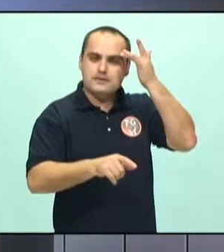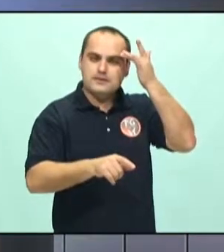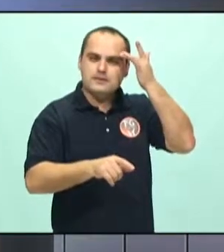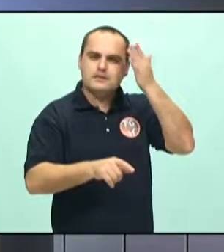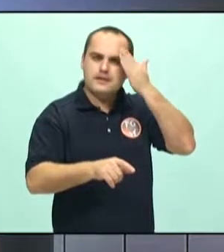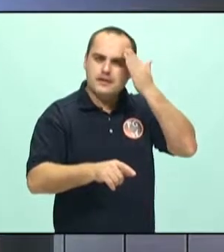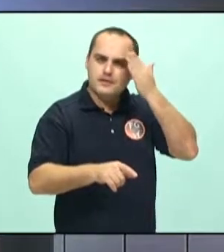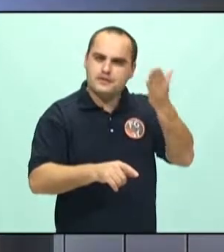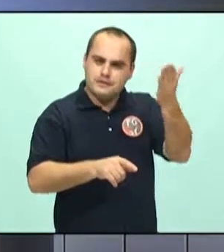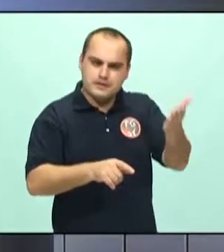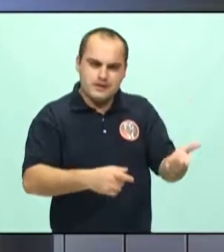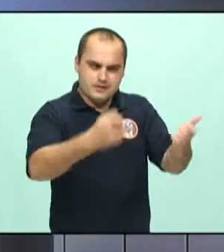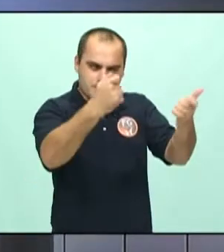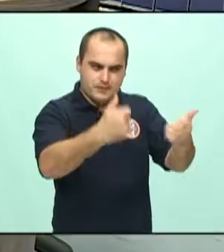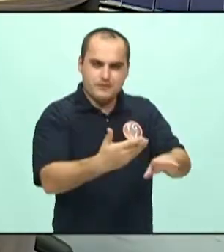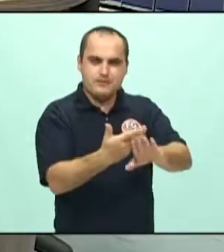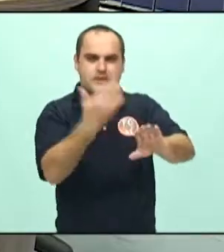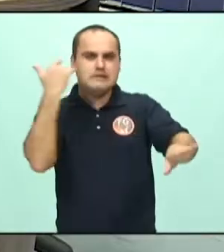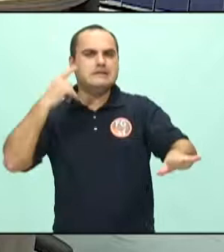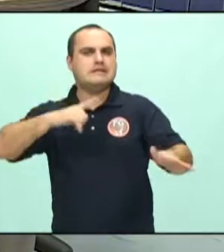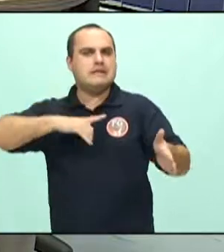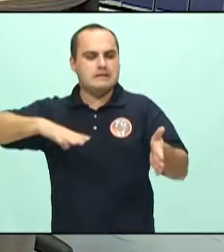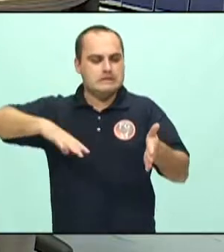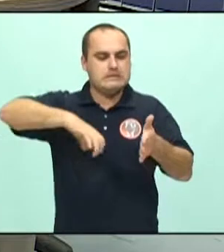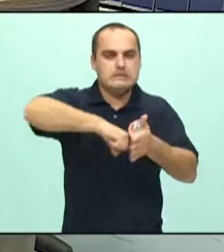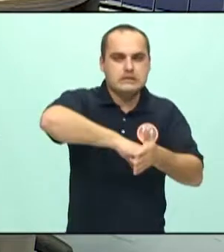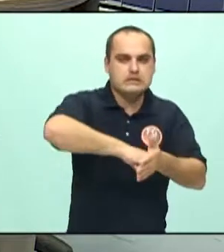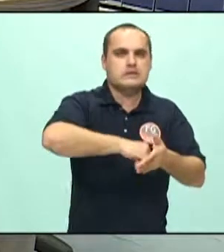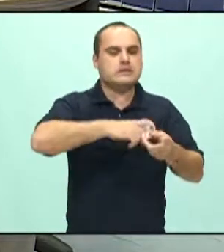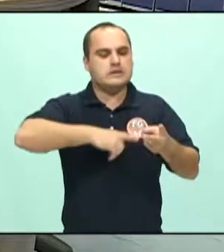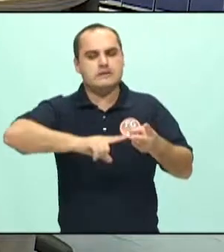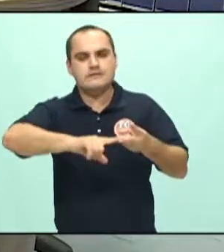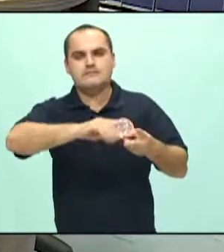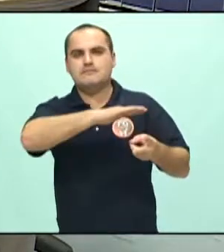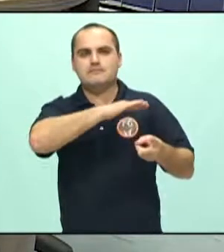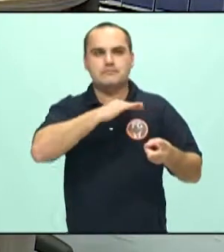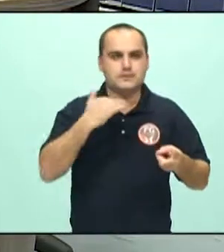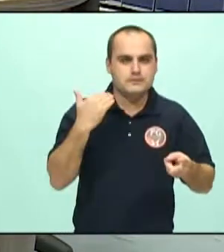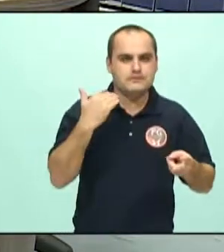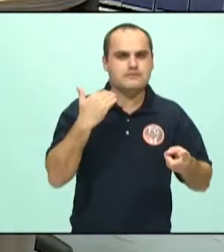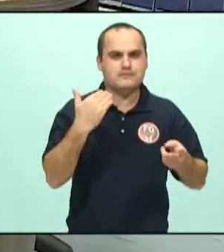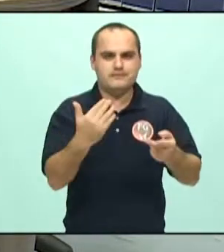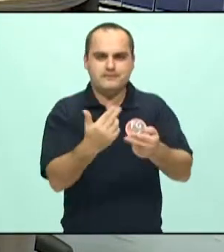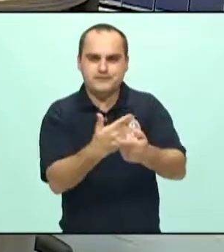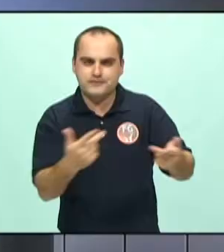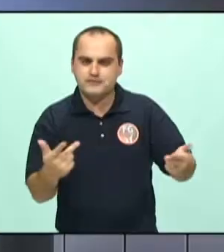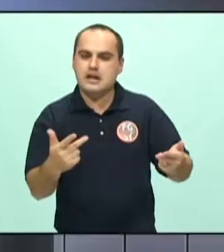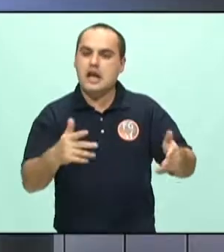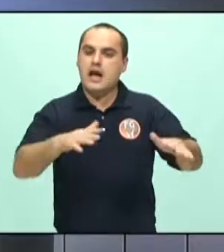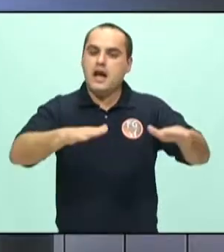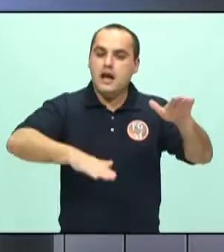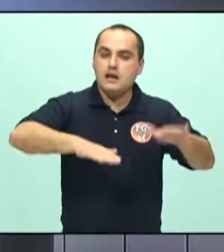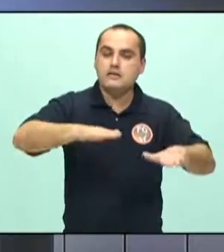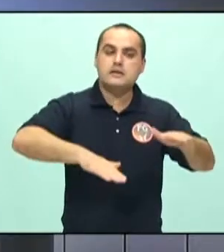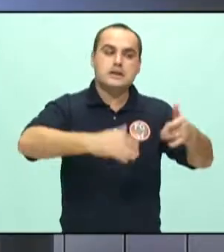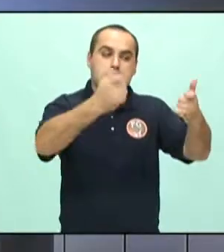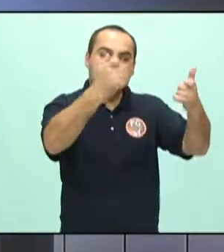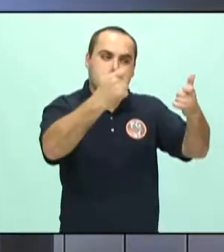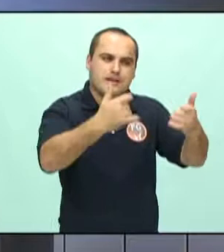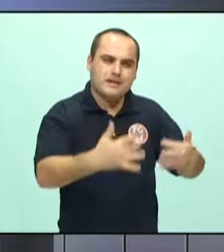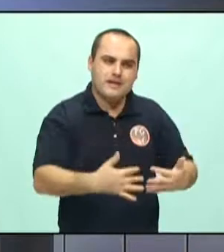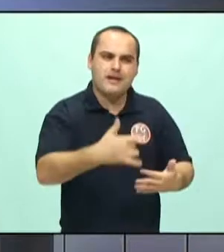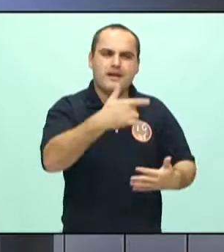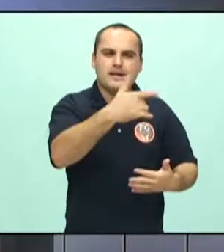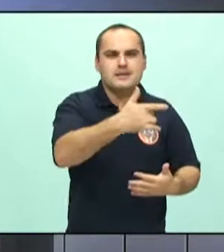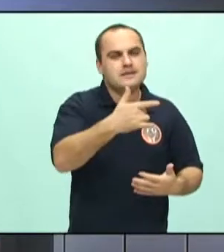senhor colocou no bloco anterior, sofreram acidentes, perderam a vida. E às vezes, assim, transmitir essa mensagem, ela